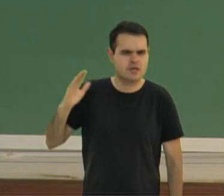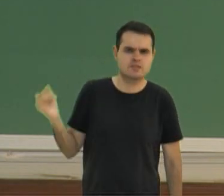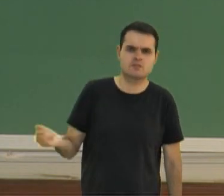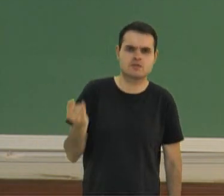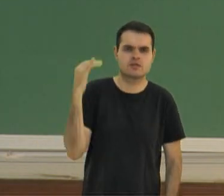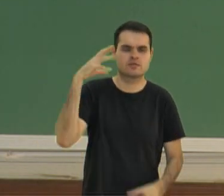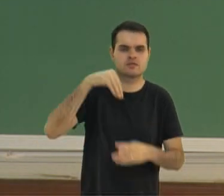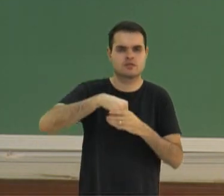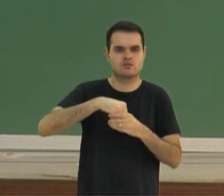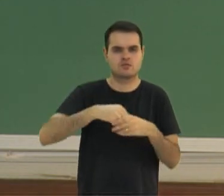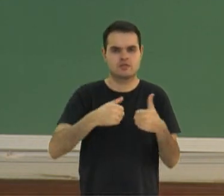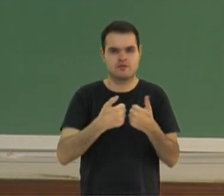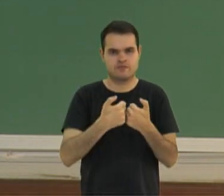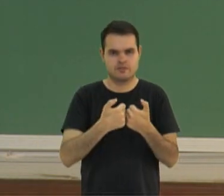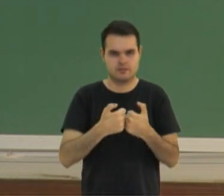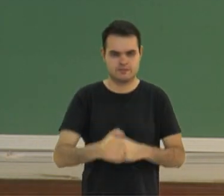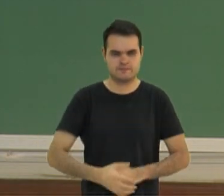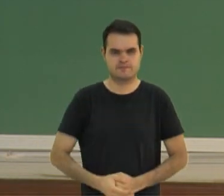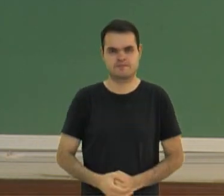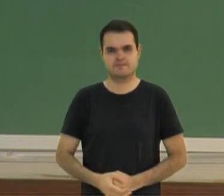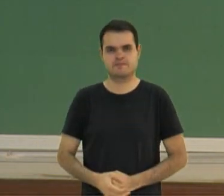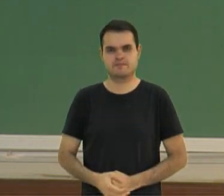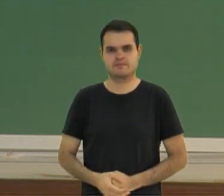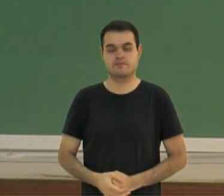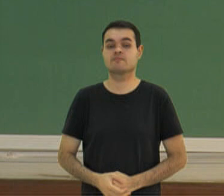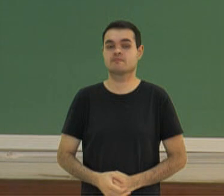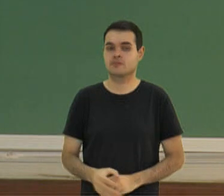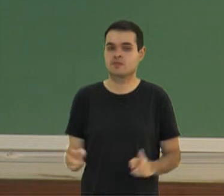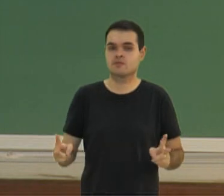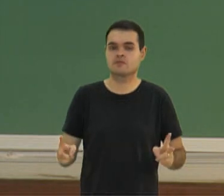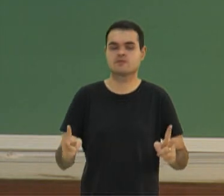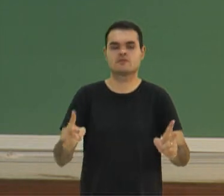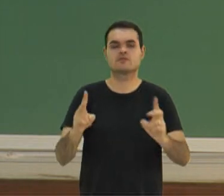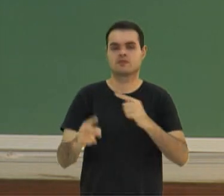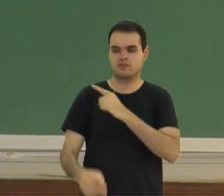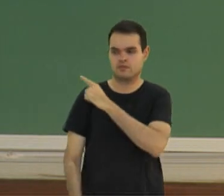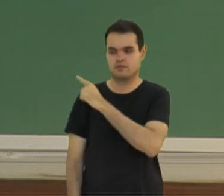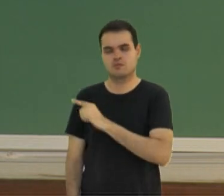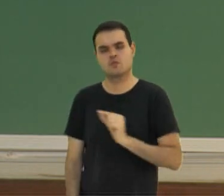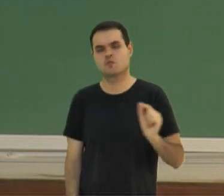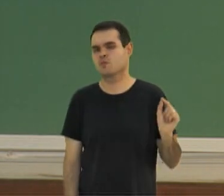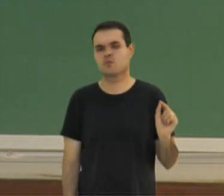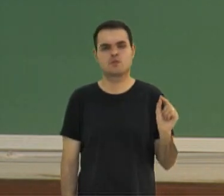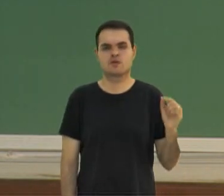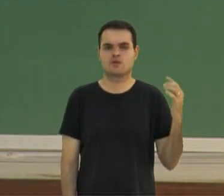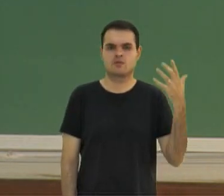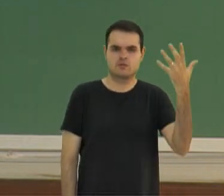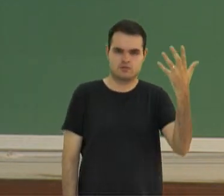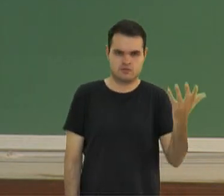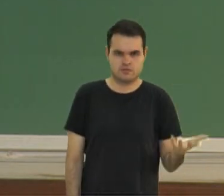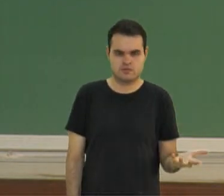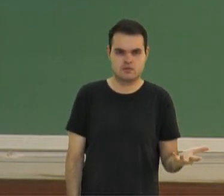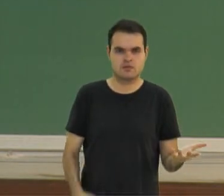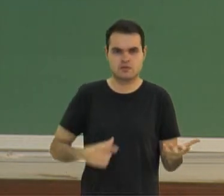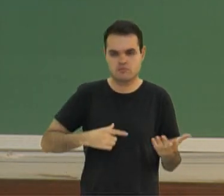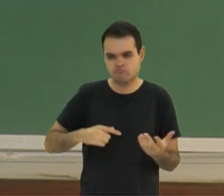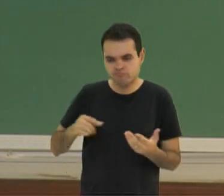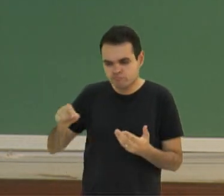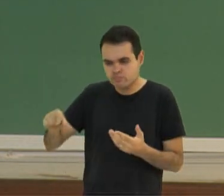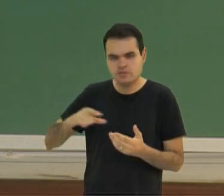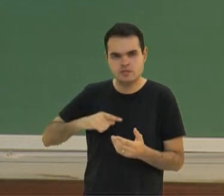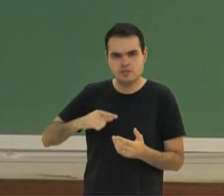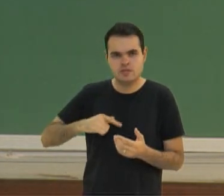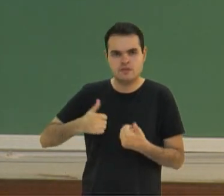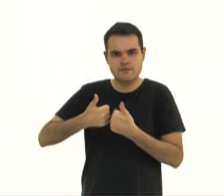da física. Bem, gente, vamos dar continuidade então aqui, né? O que está acontecendo, né? A observação da física descreve uma